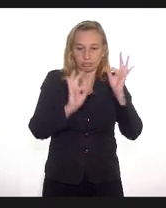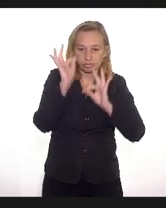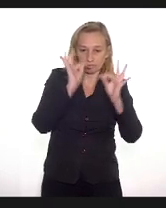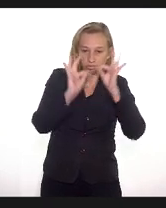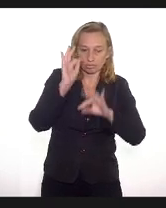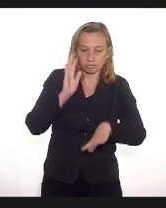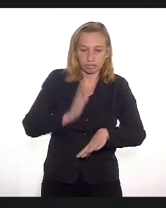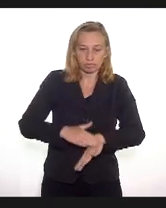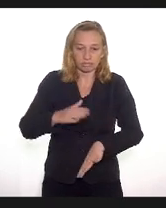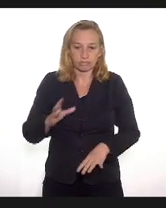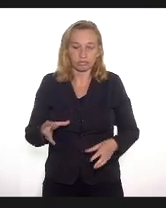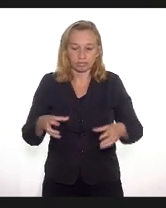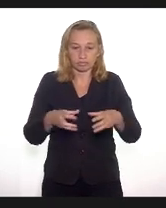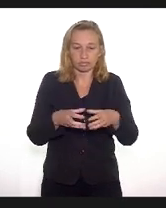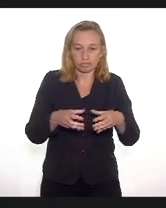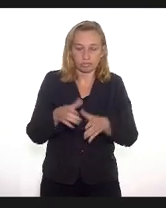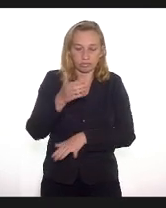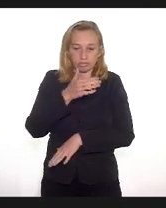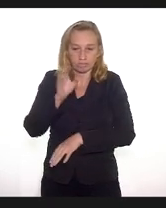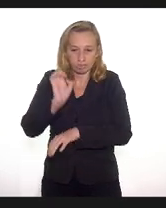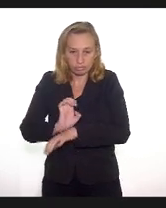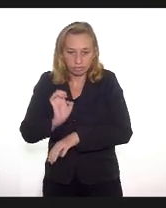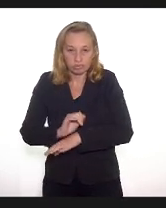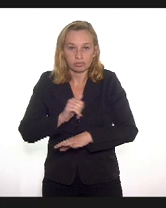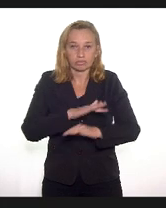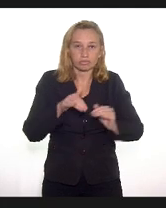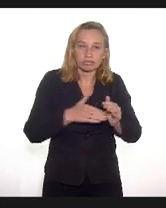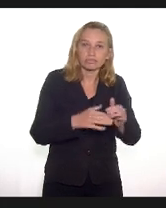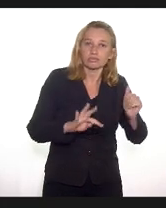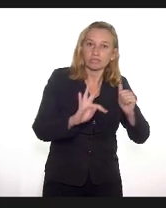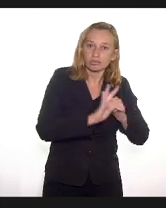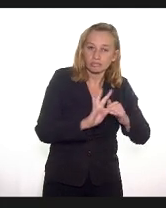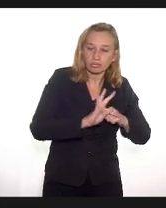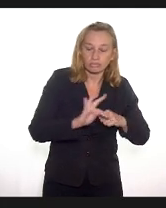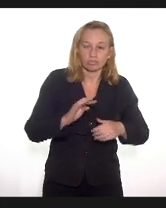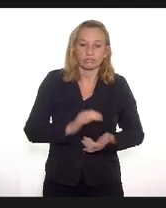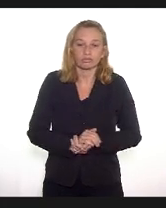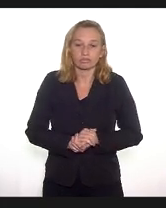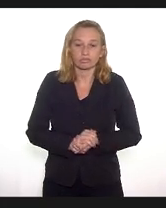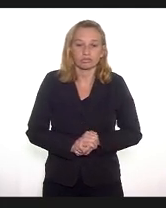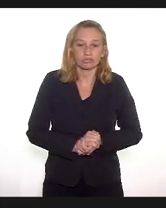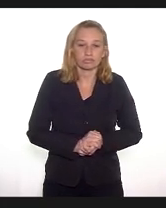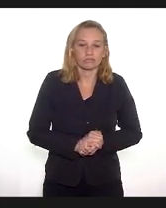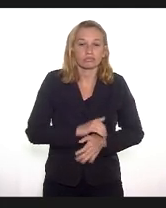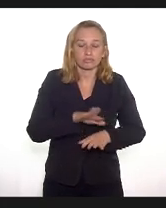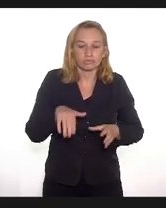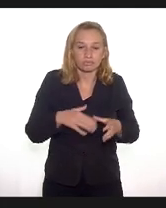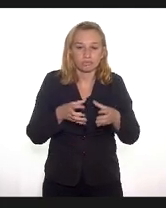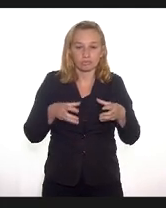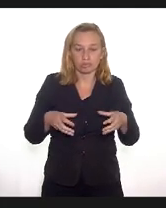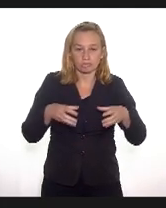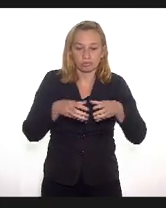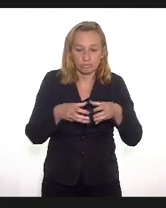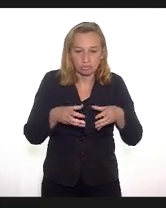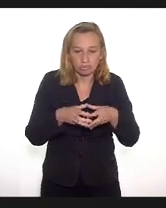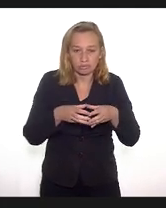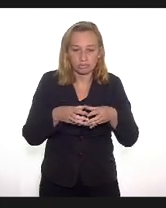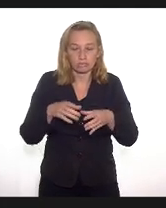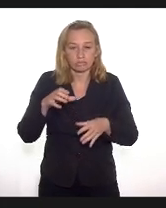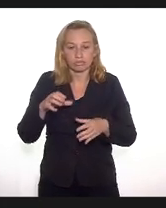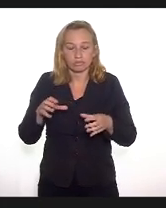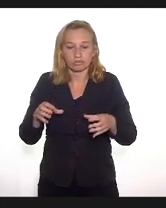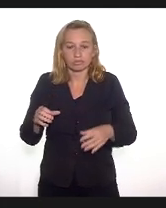membros do Estado, a todos os técnicos e todas as equipes da comunidade do CCERJ,